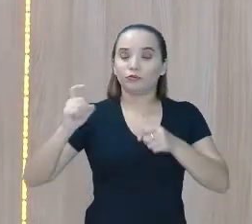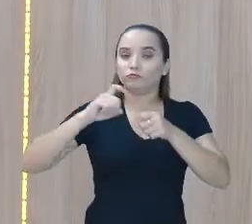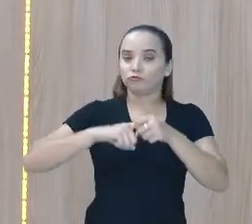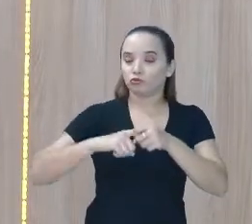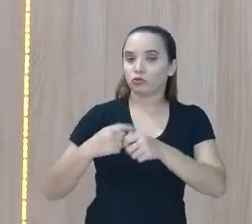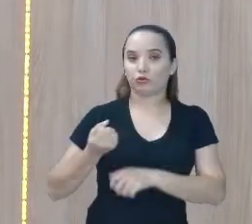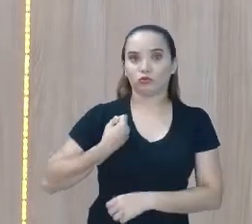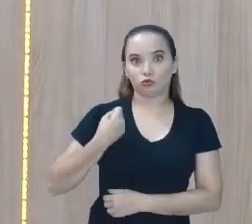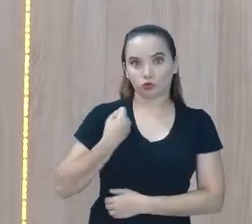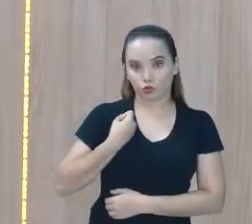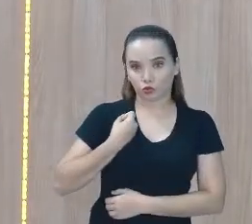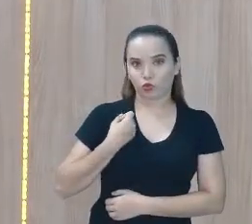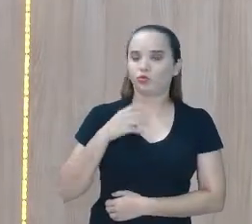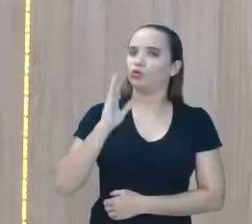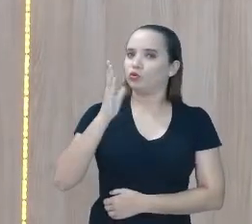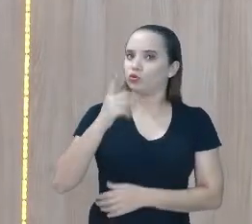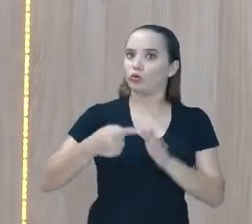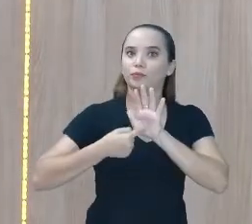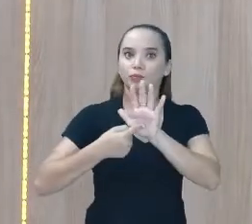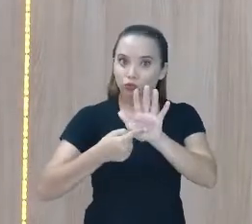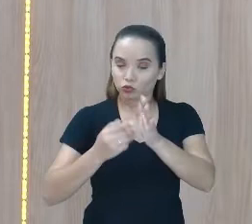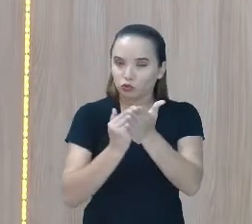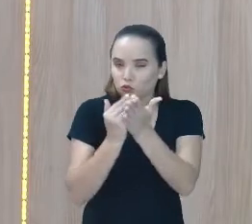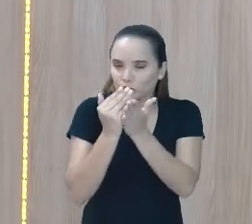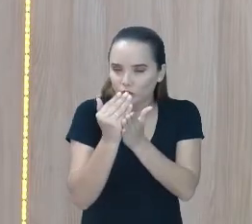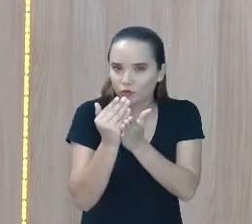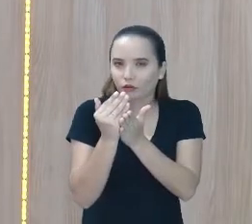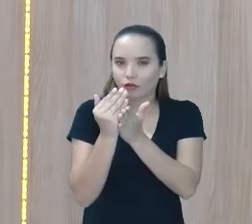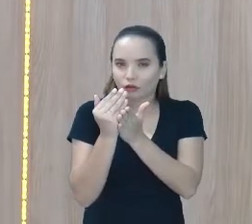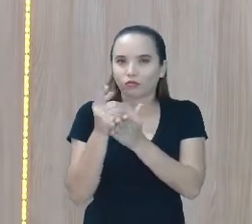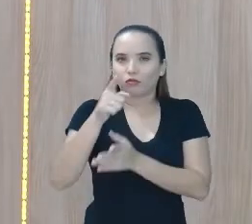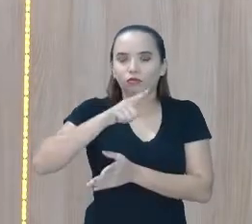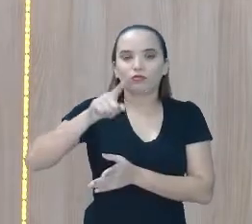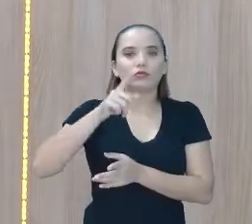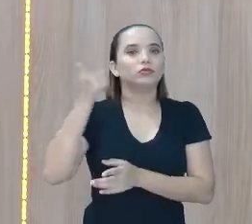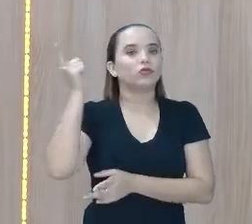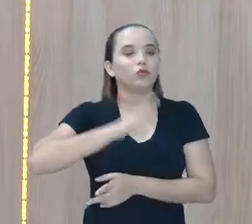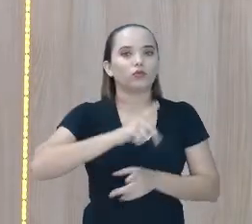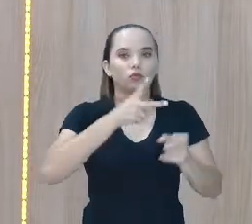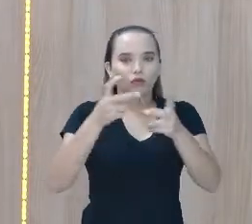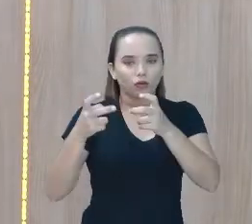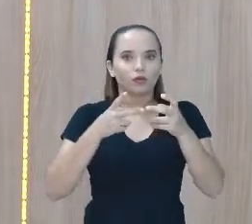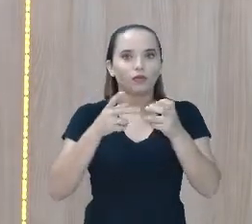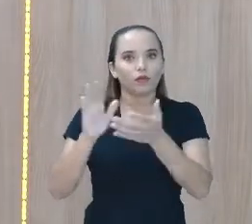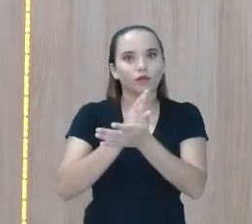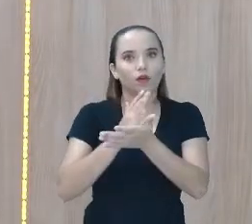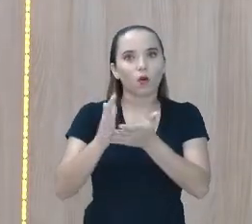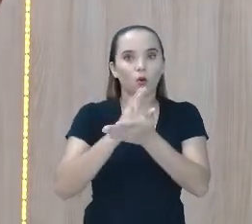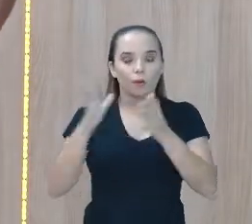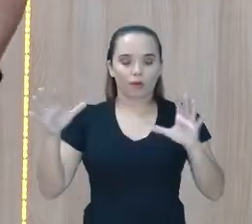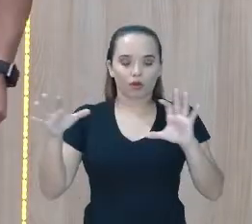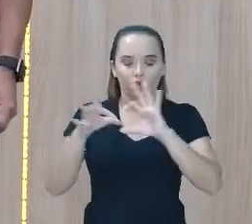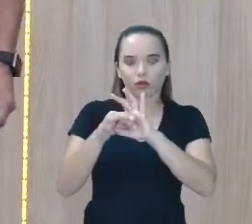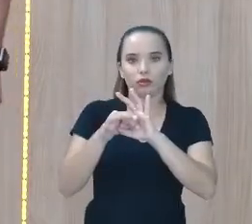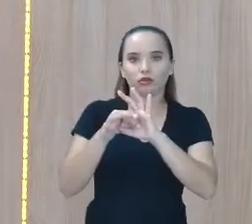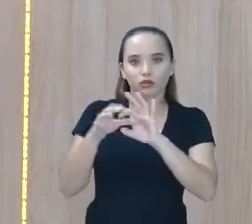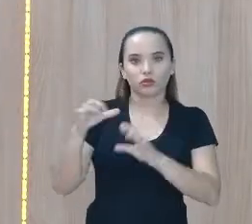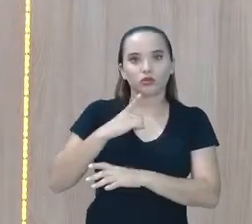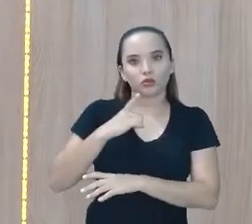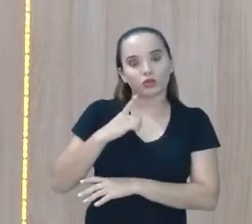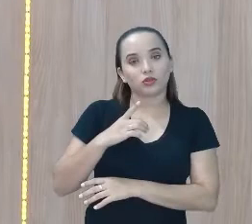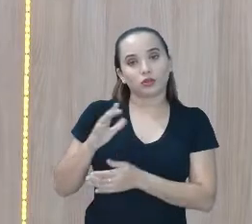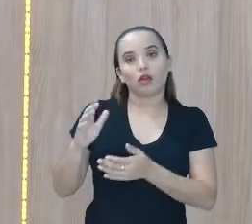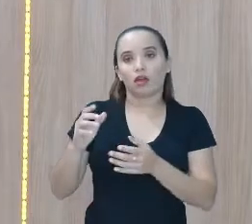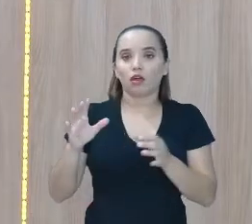voltando para aqueles números que eu coloquei lá no início da aula, você consegue observar algumas relações que existem